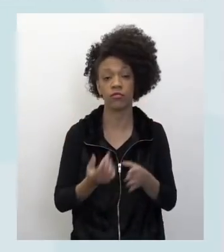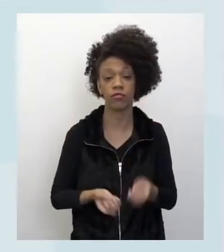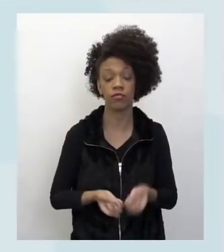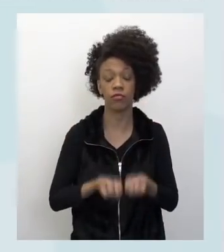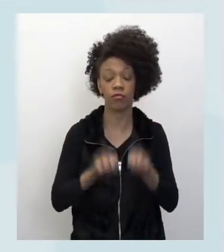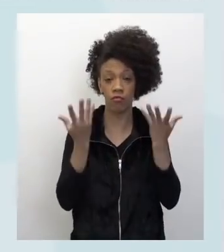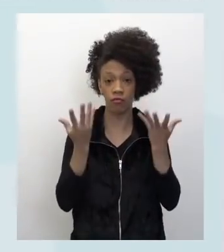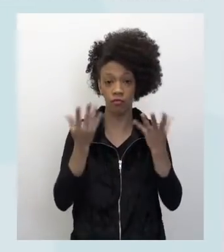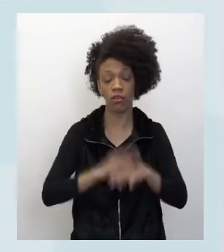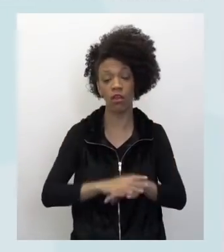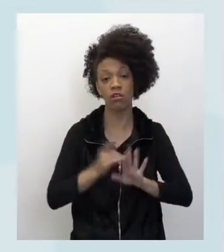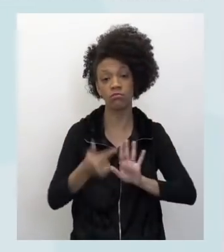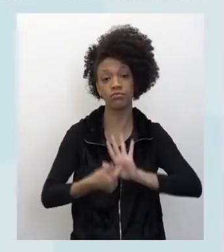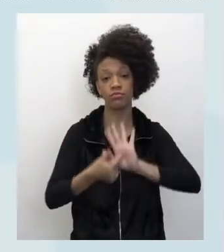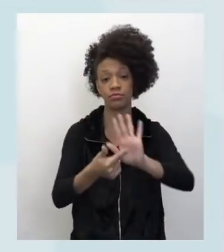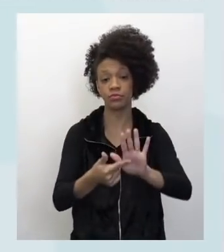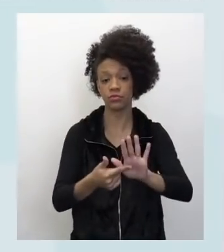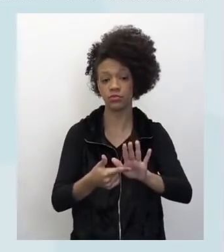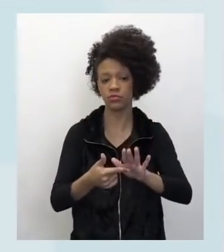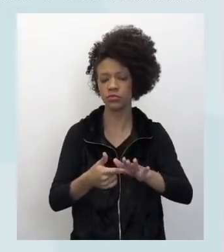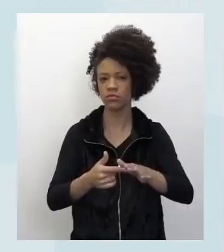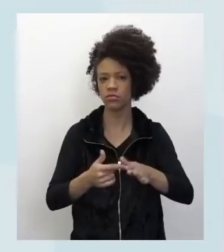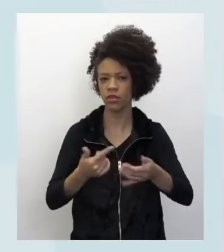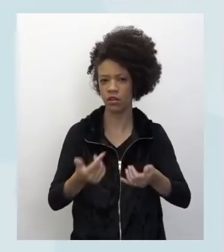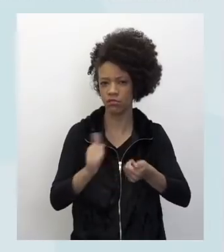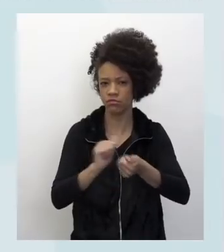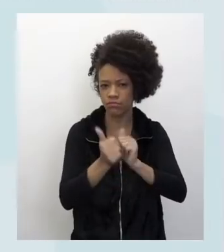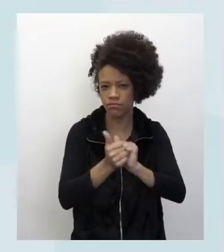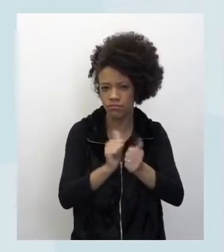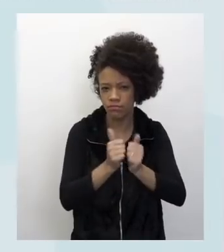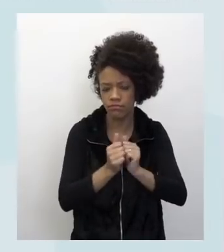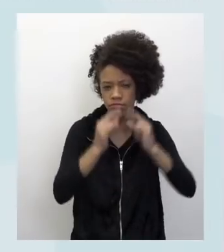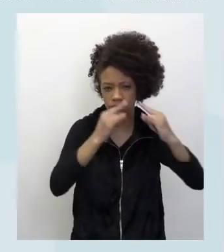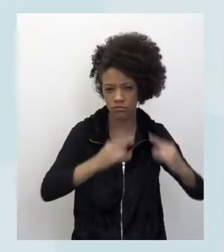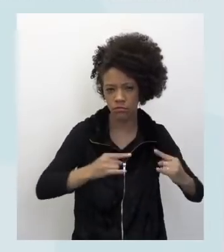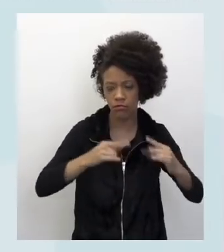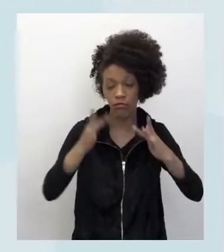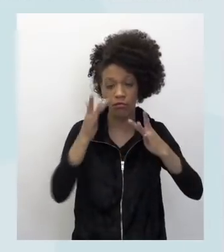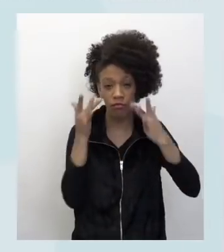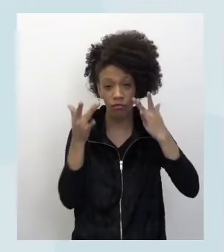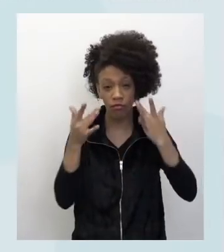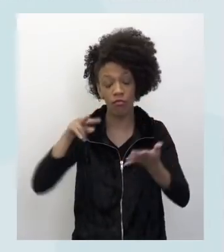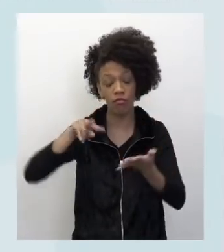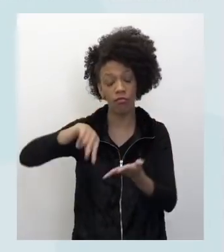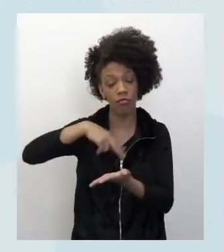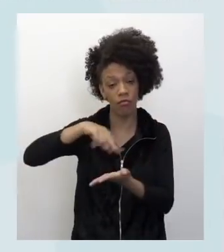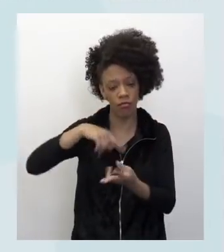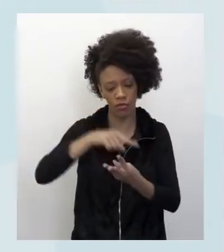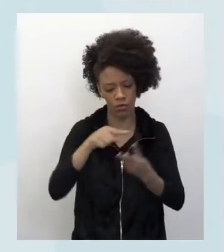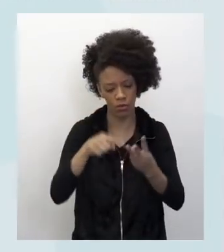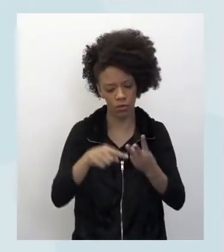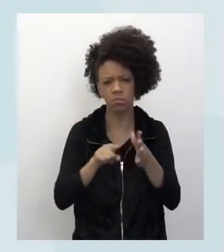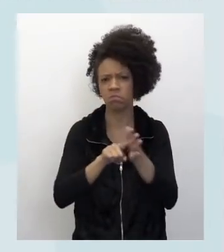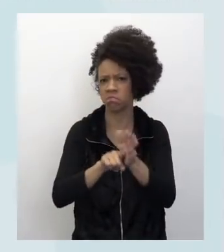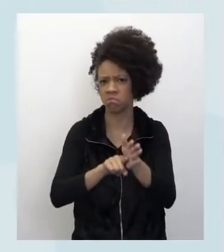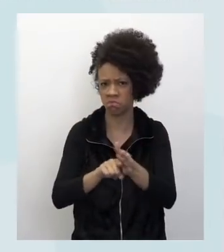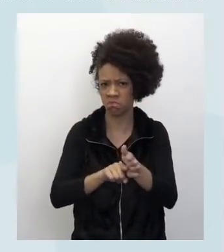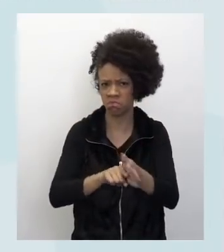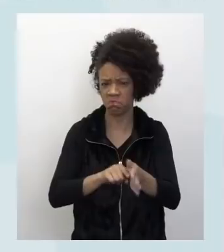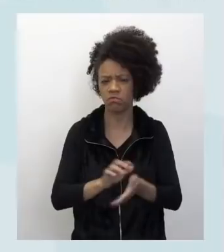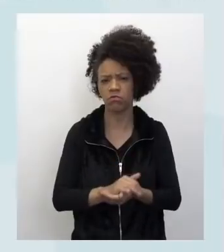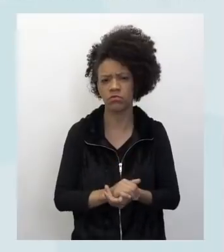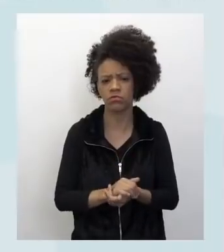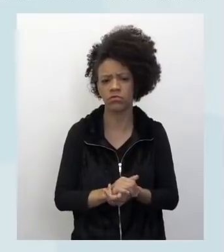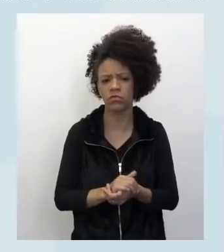ao conhecimento e às técnicas do circo, do teatro e da dança. É um trabalho feito com muita pesquisa dos ângulos e